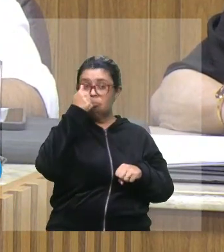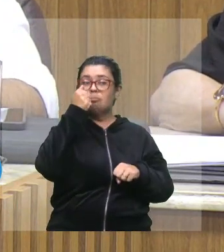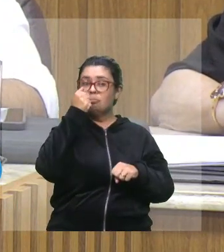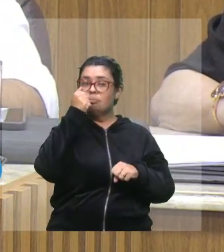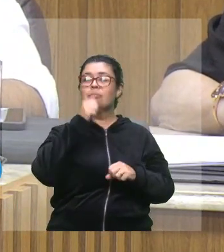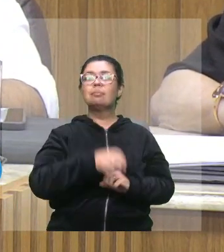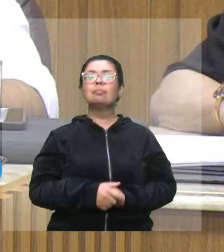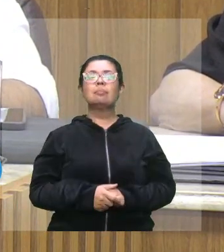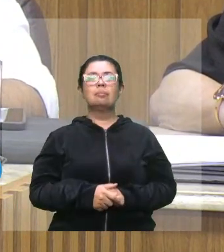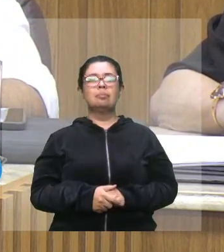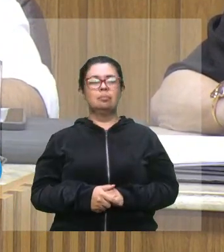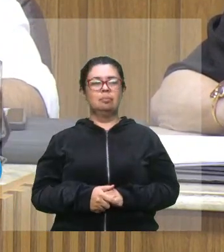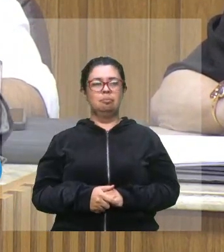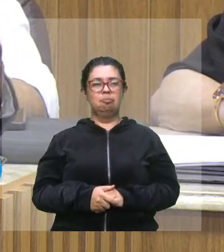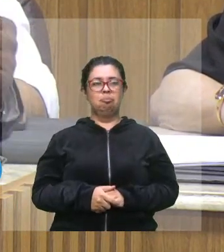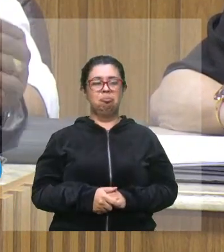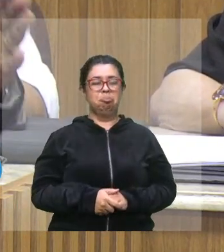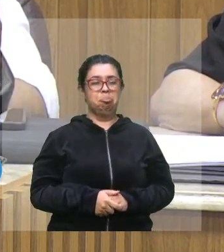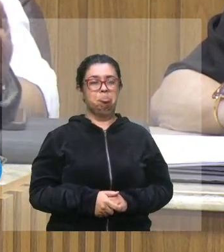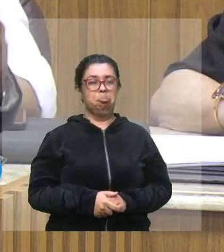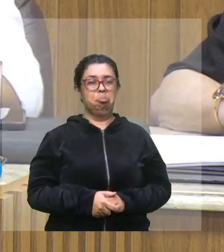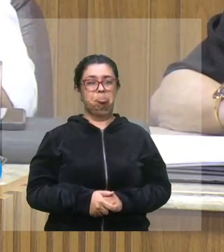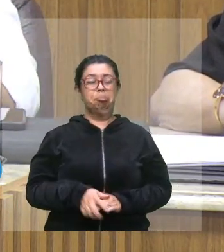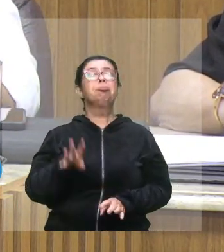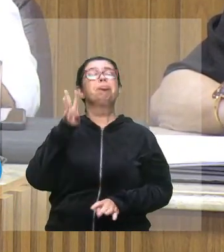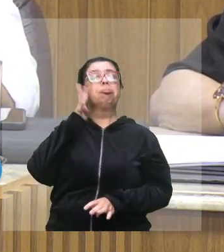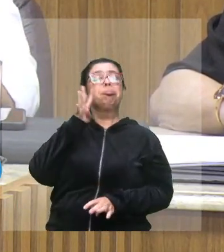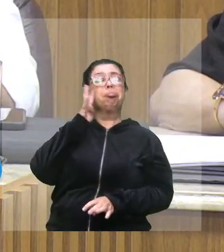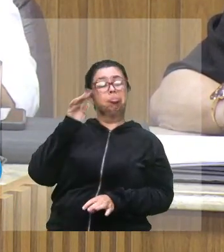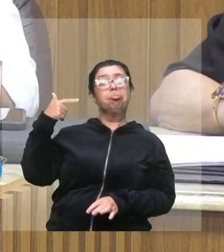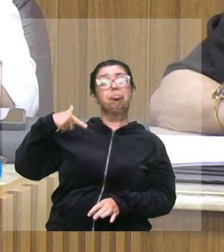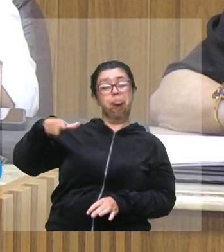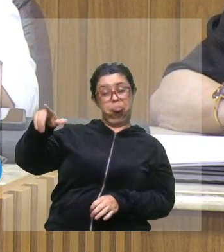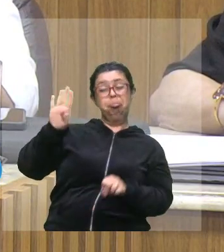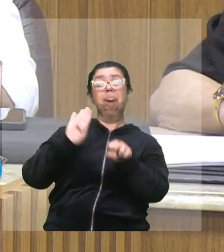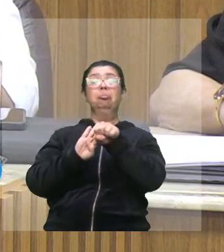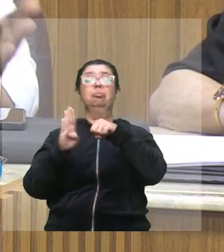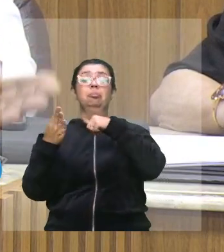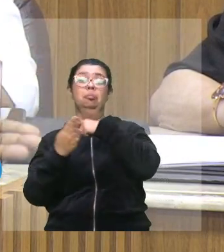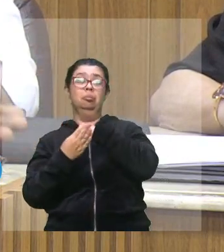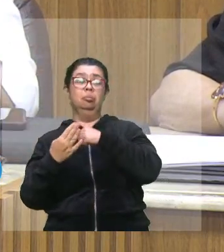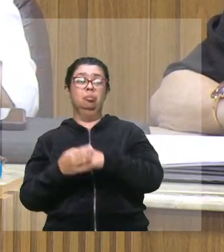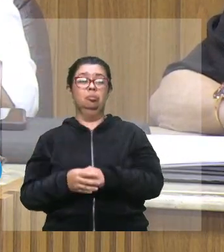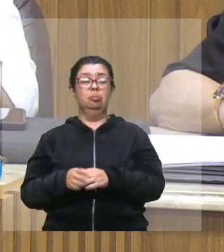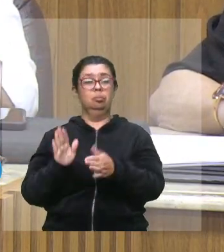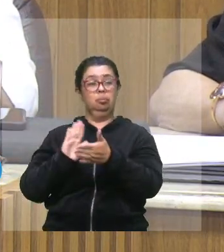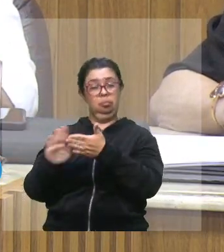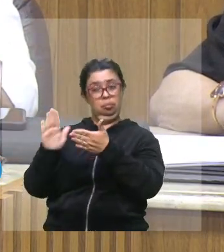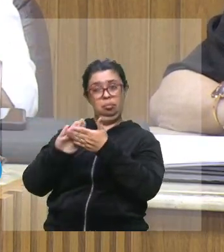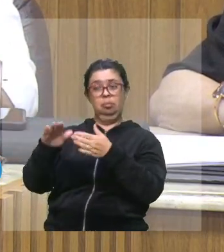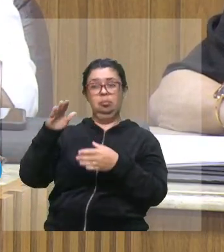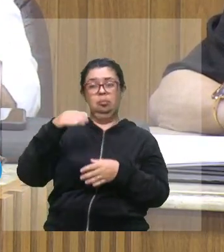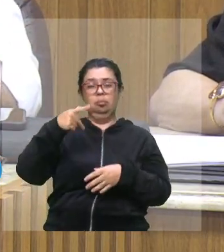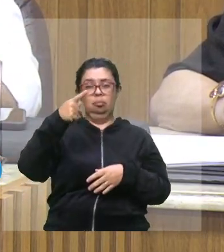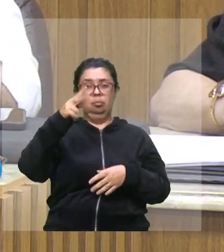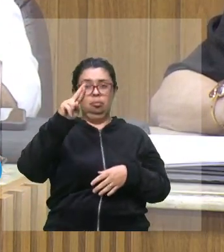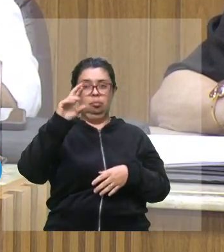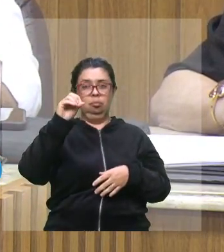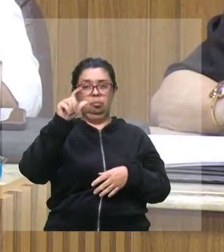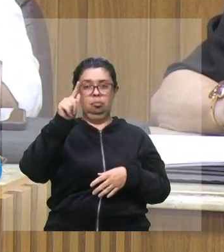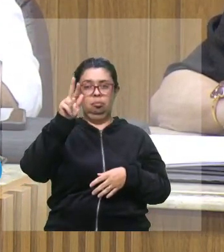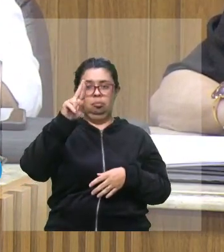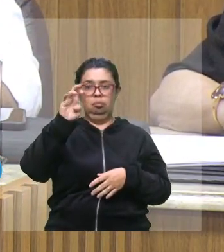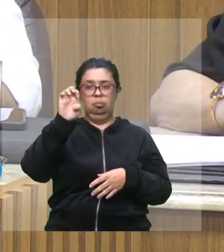bairro está dando um gosto de você andar no bairro. E saindo da Vila Progresso, já descendo